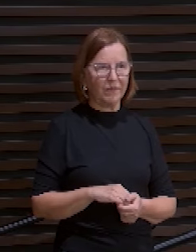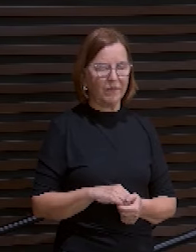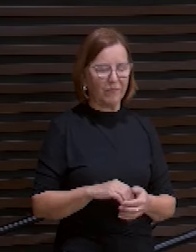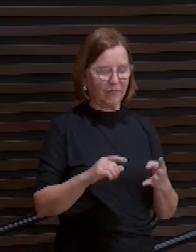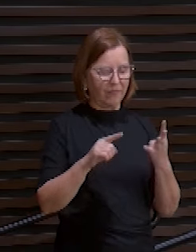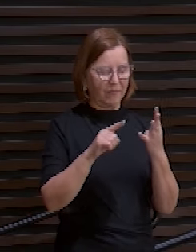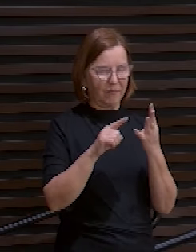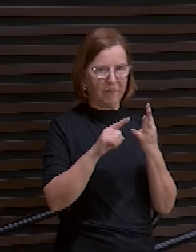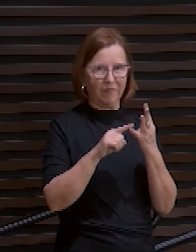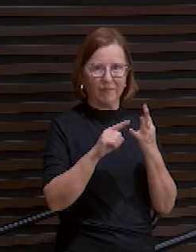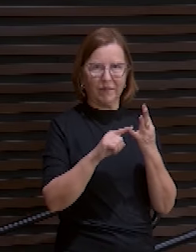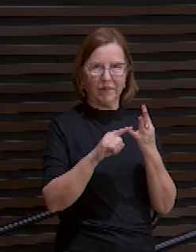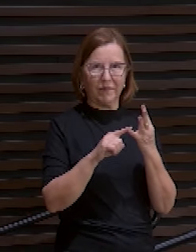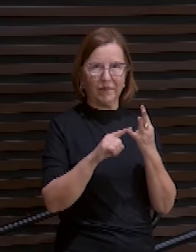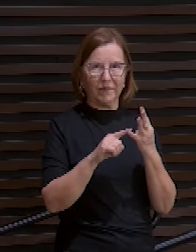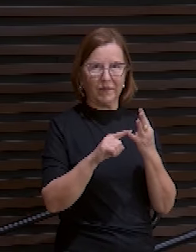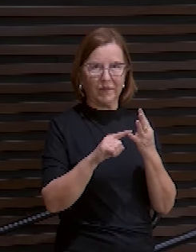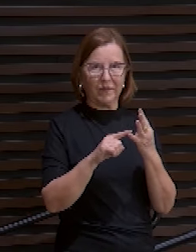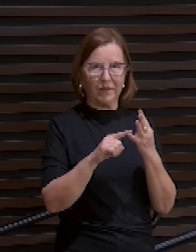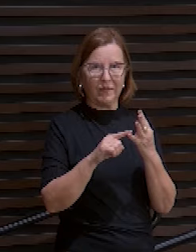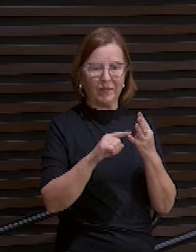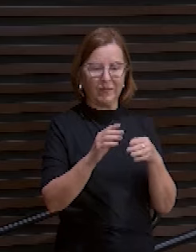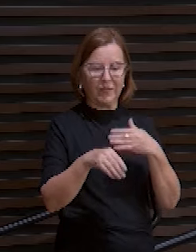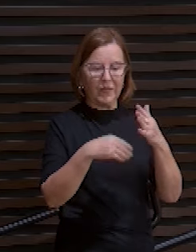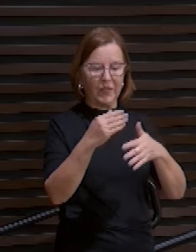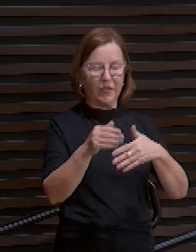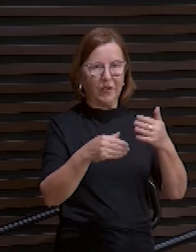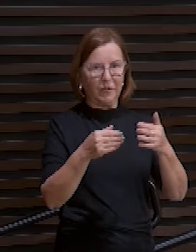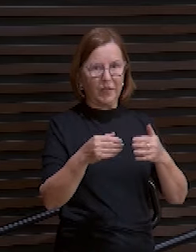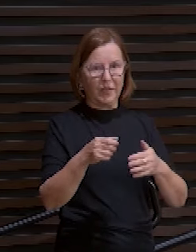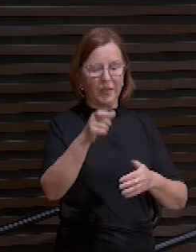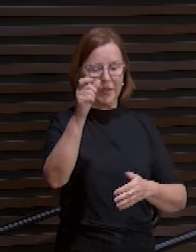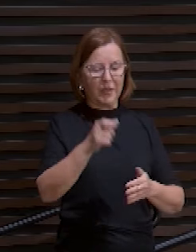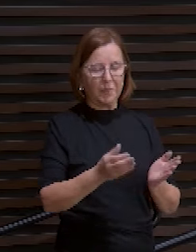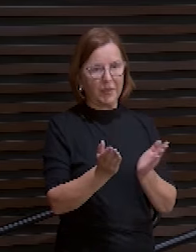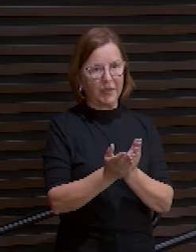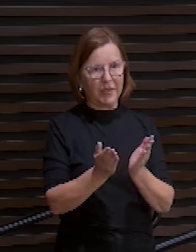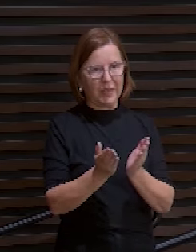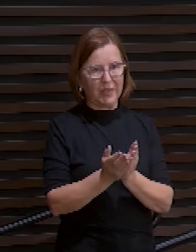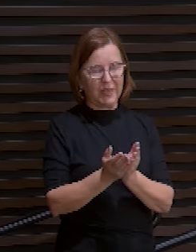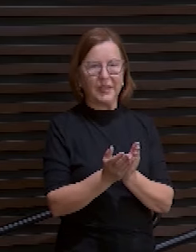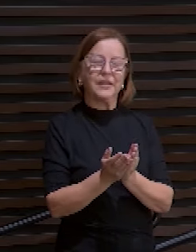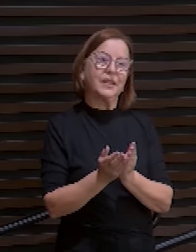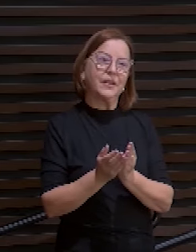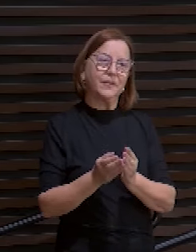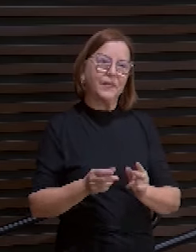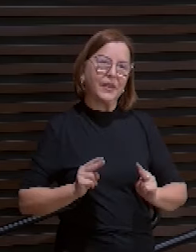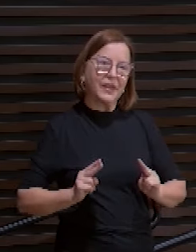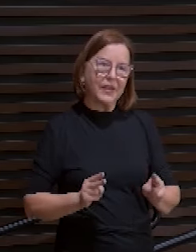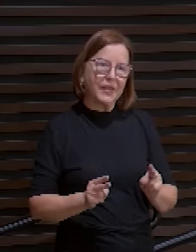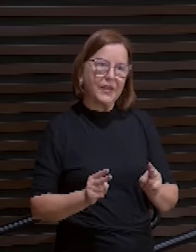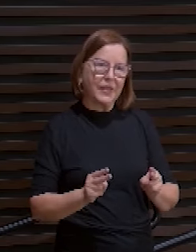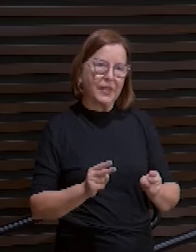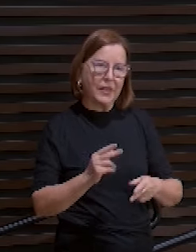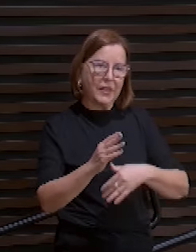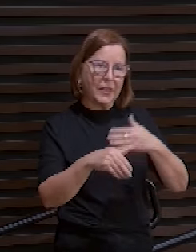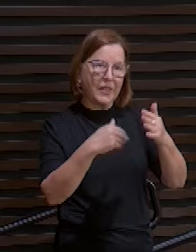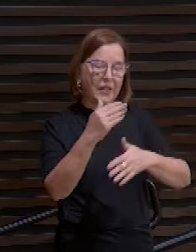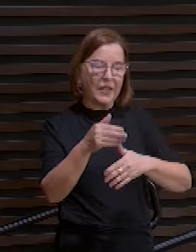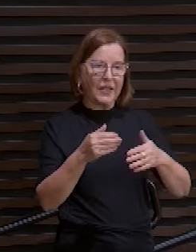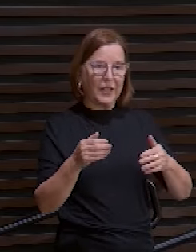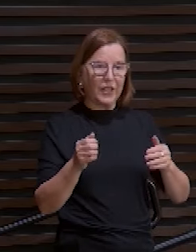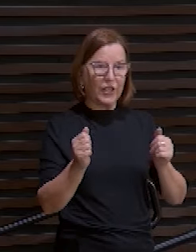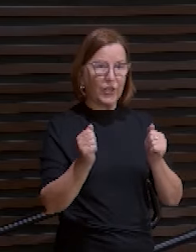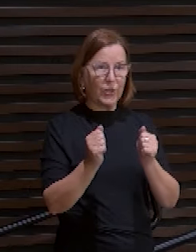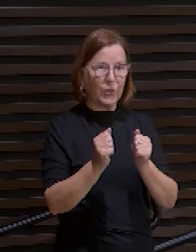quarto o crescimento Cristão é simétrico ou seja ele sempre cresce em conjunto com o todo